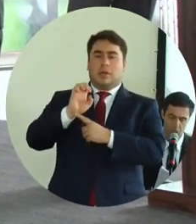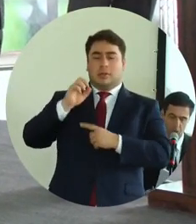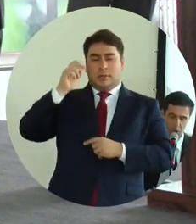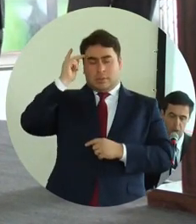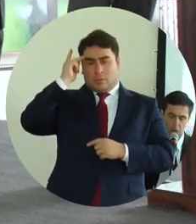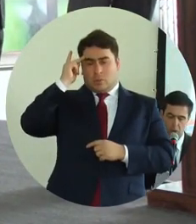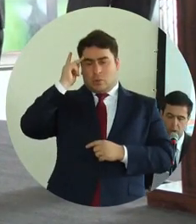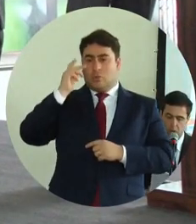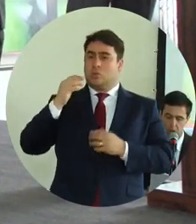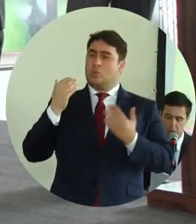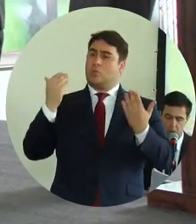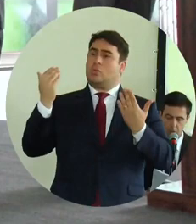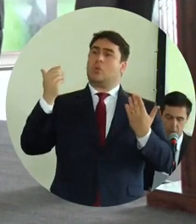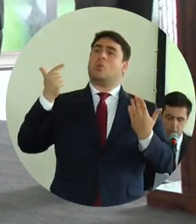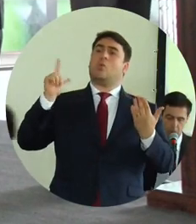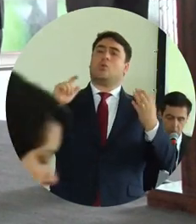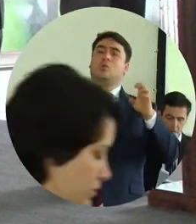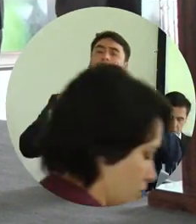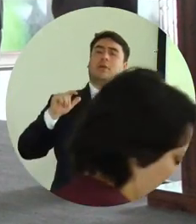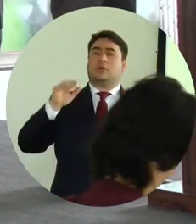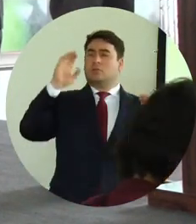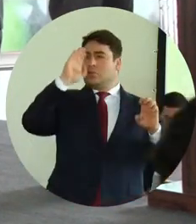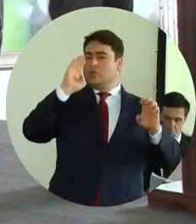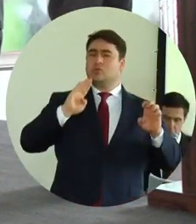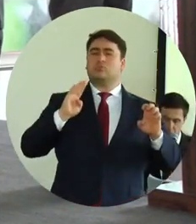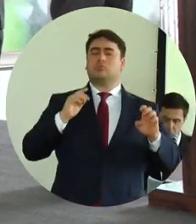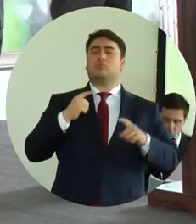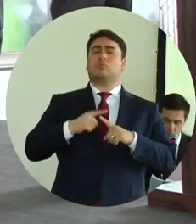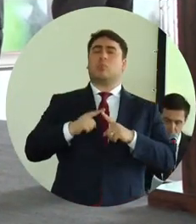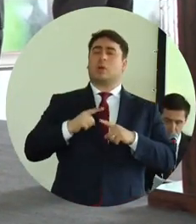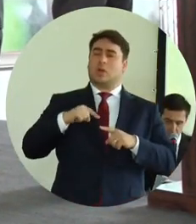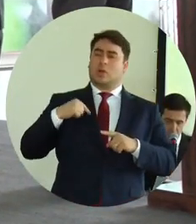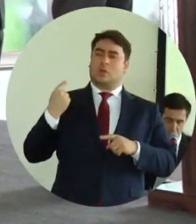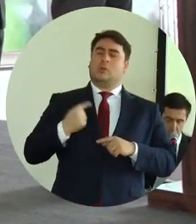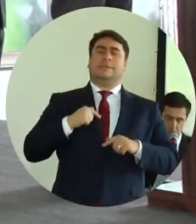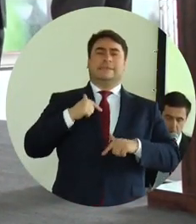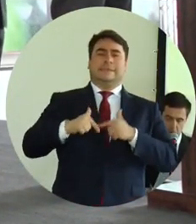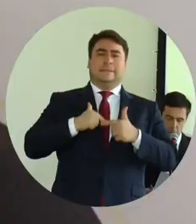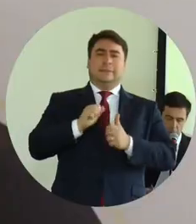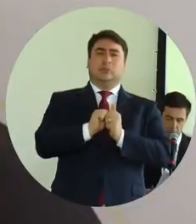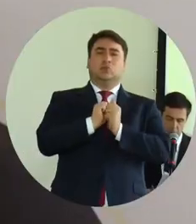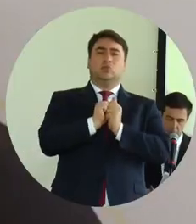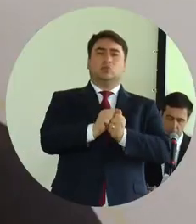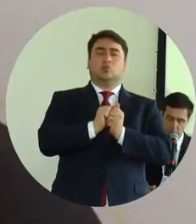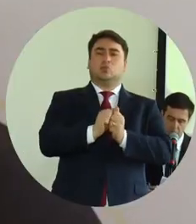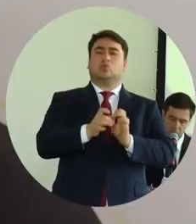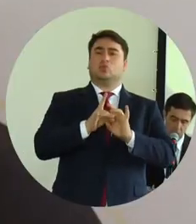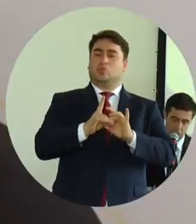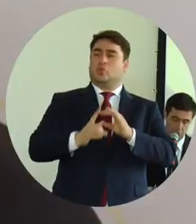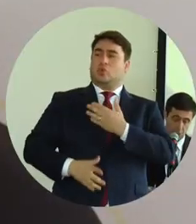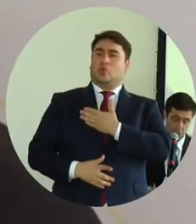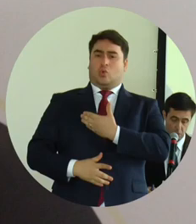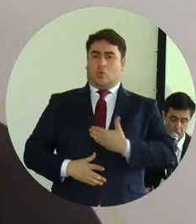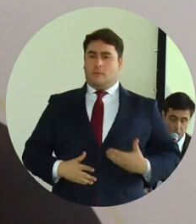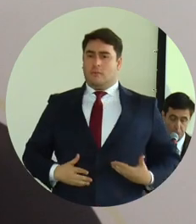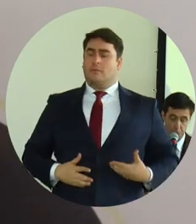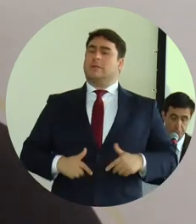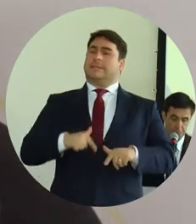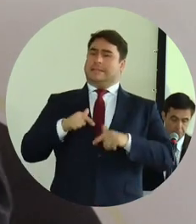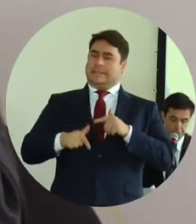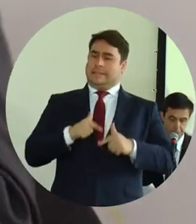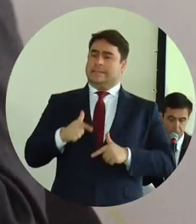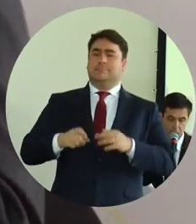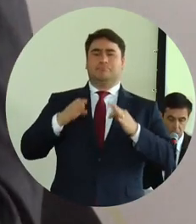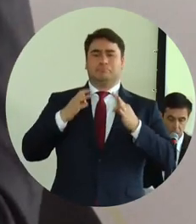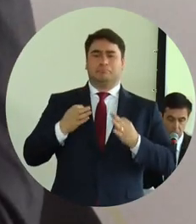quando comparado com outros estados do Brasil. É porque nós trabalhamos juntos, o governo trabalhando de